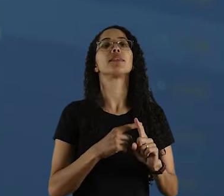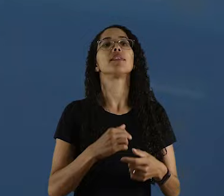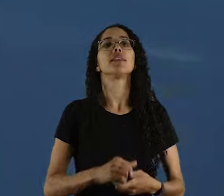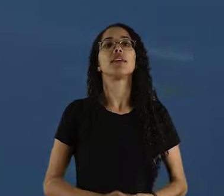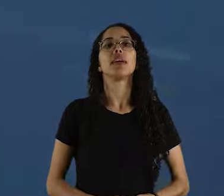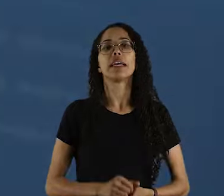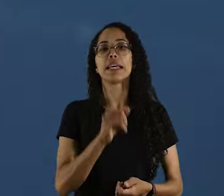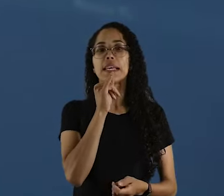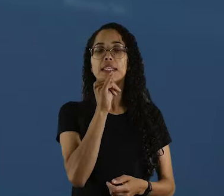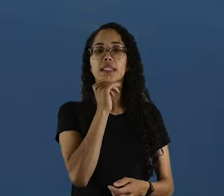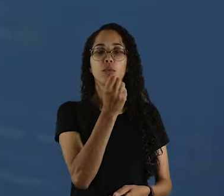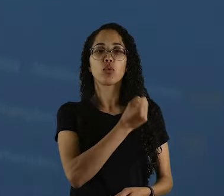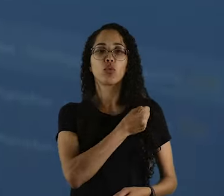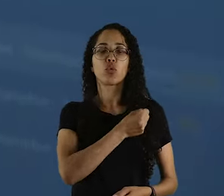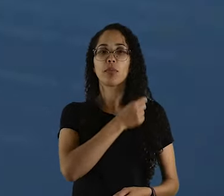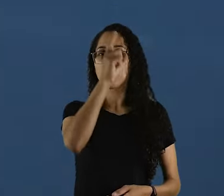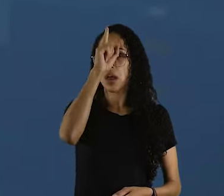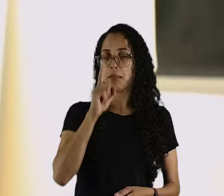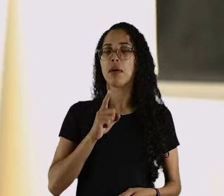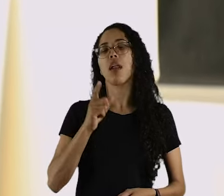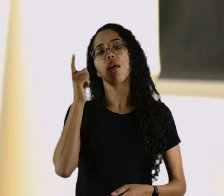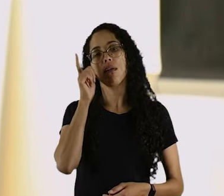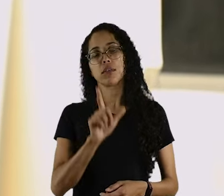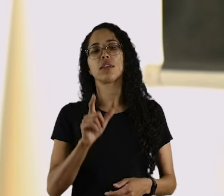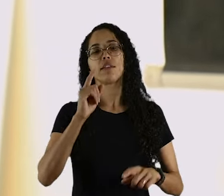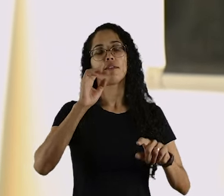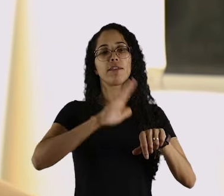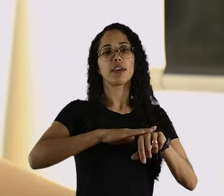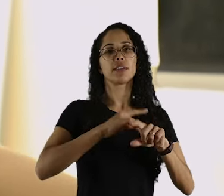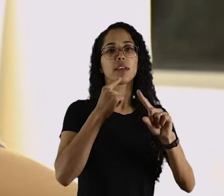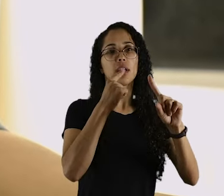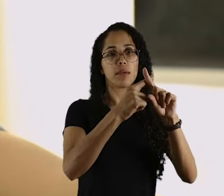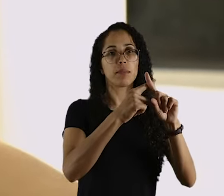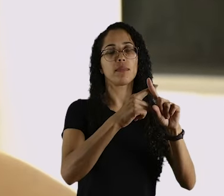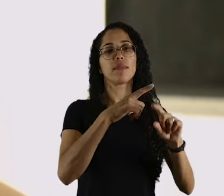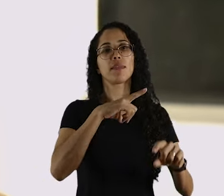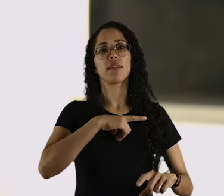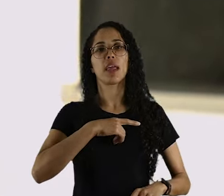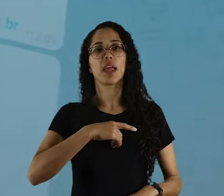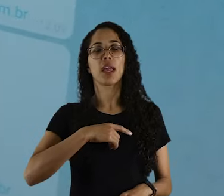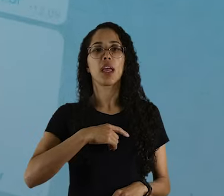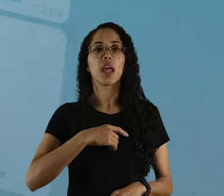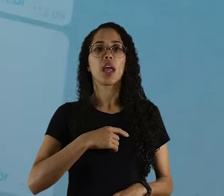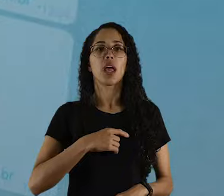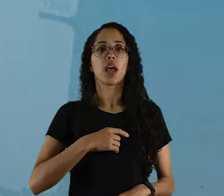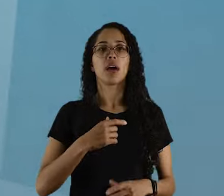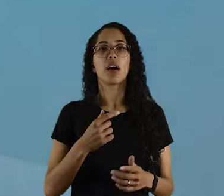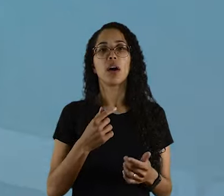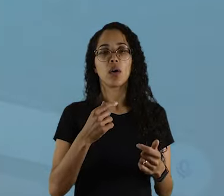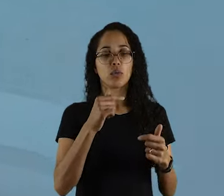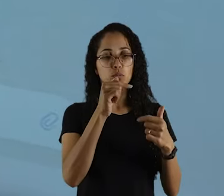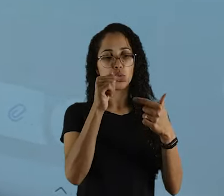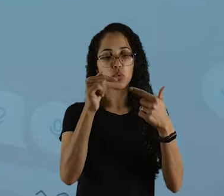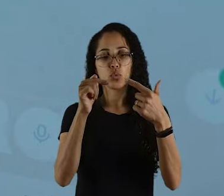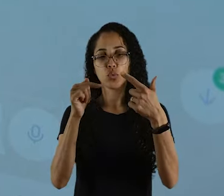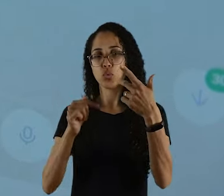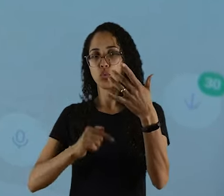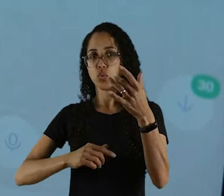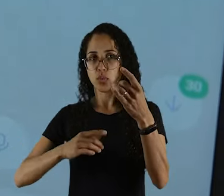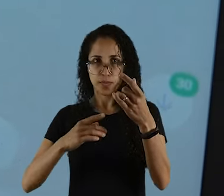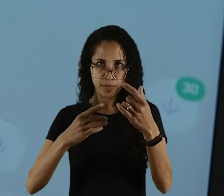amarelo desse é uma possível aposta que eu posso fazer. Eu ainda tenho uns 4 robôs rodando no Telegram, né? Então eles estão me gerando